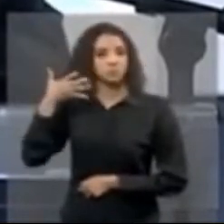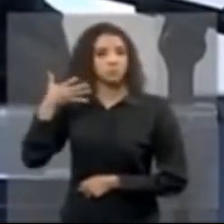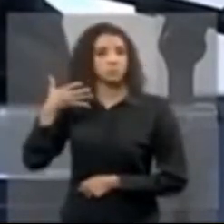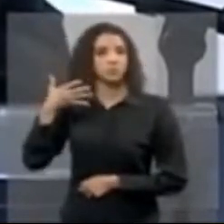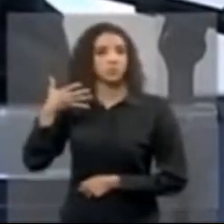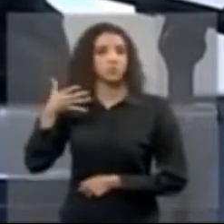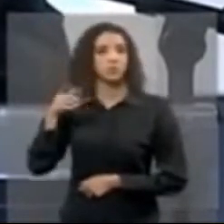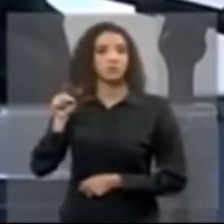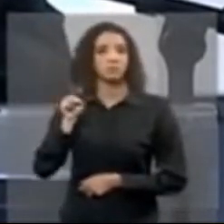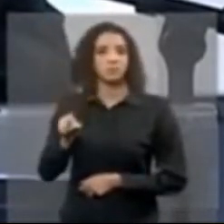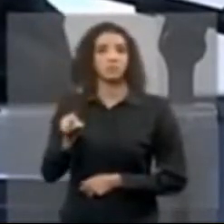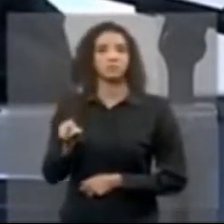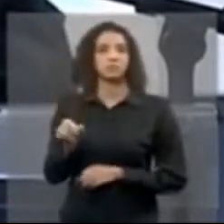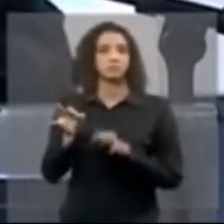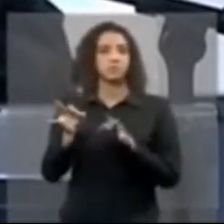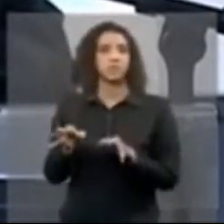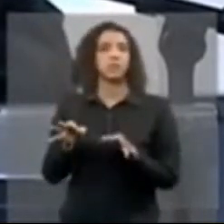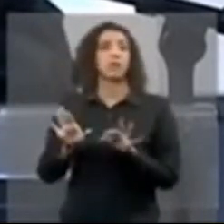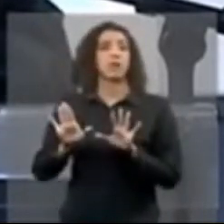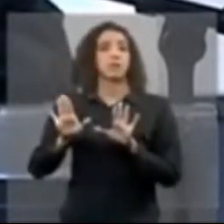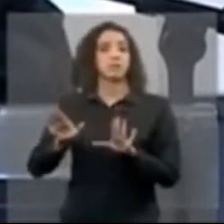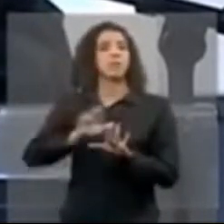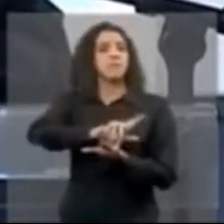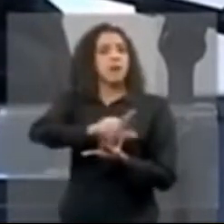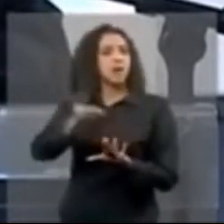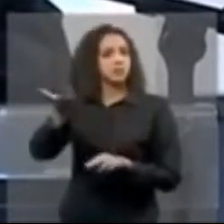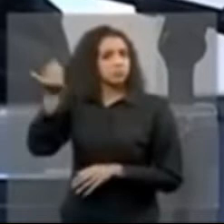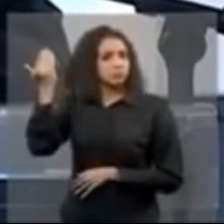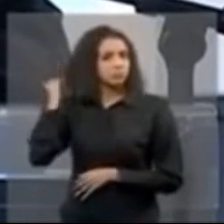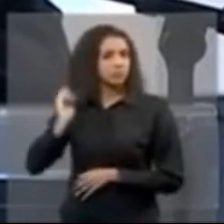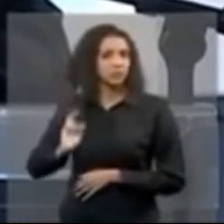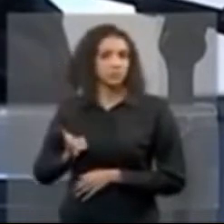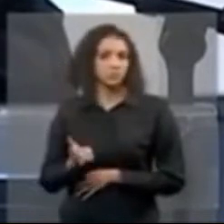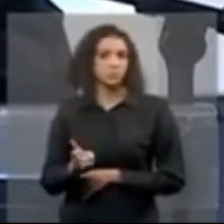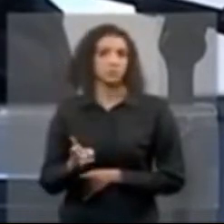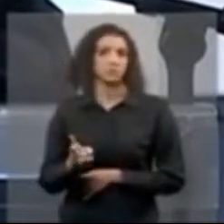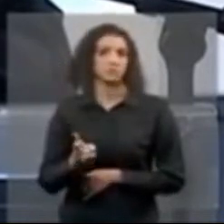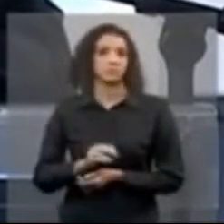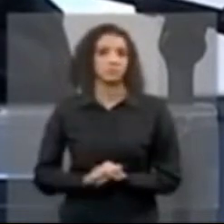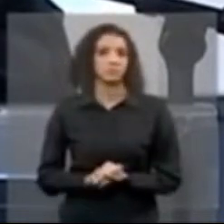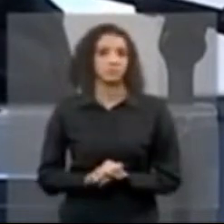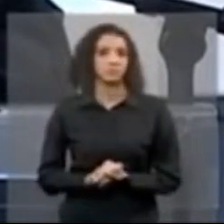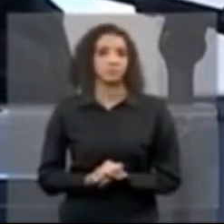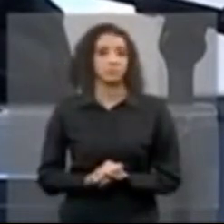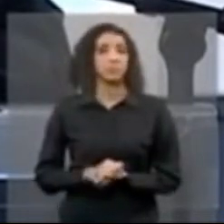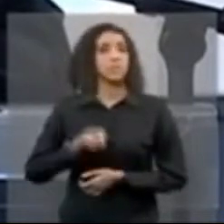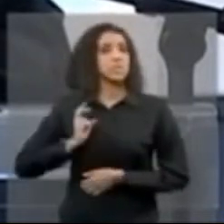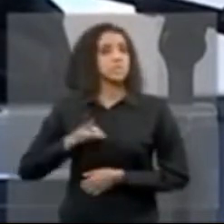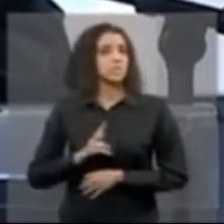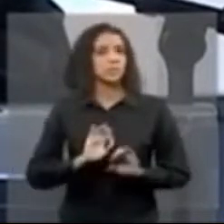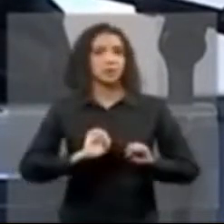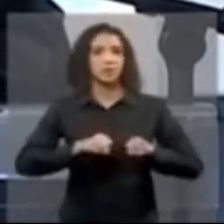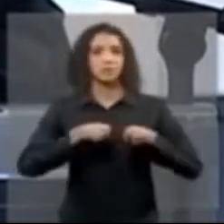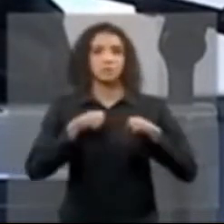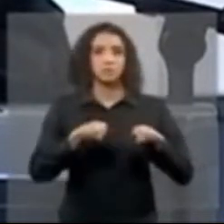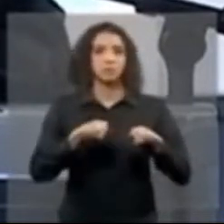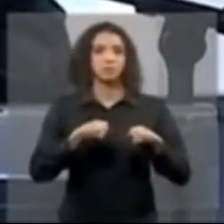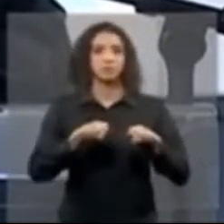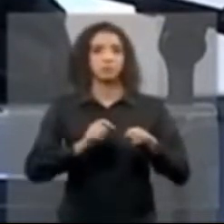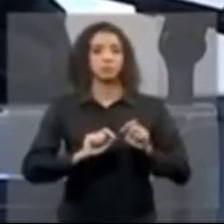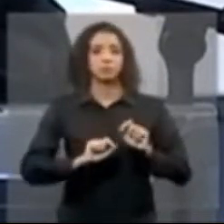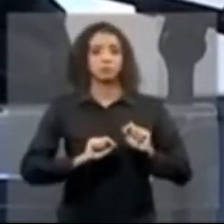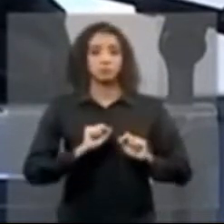absolutamente inequívoca por diversas ocasiões, reiterando, abre aspas, sua posição em defesa da